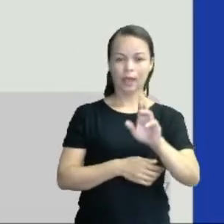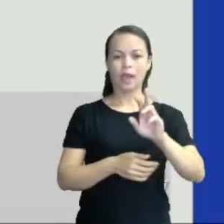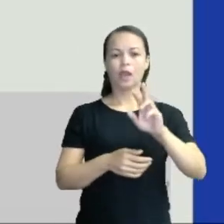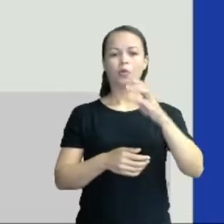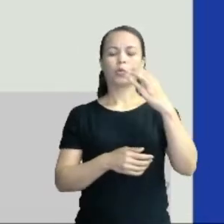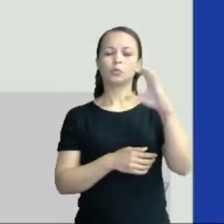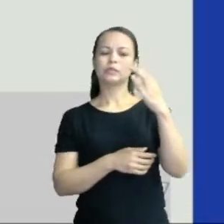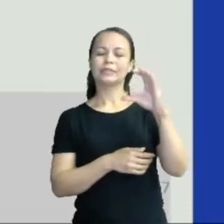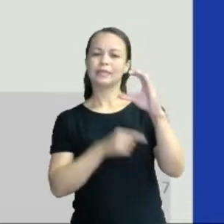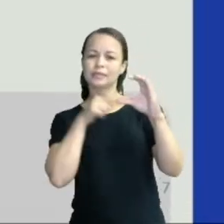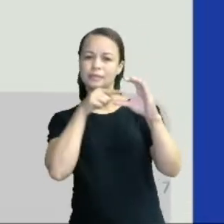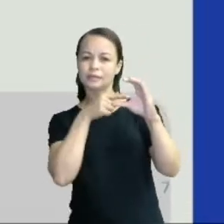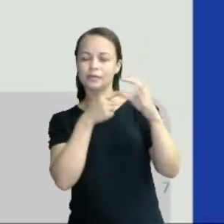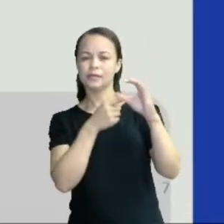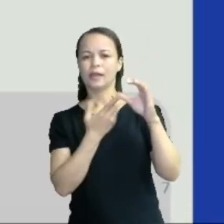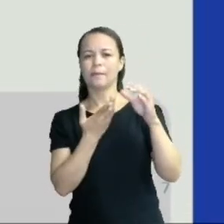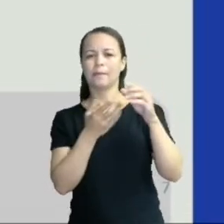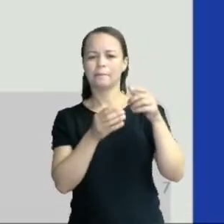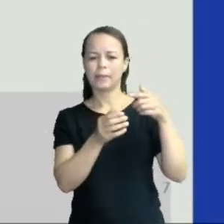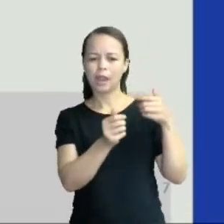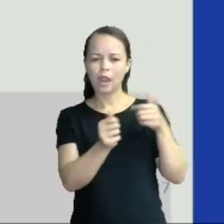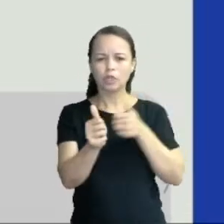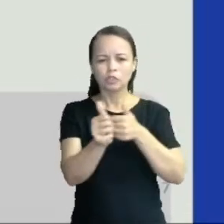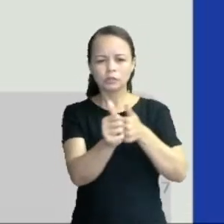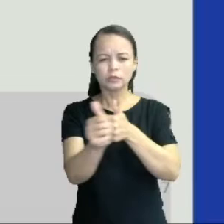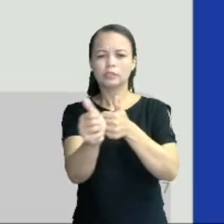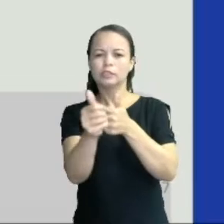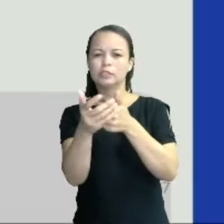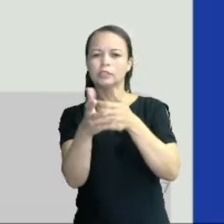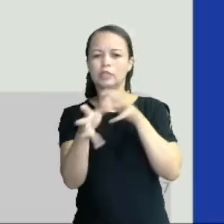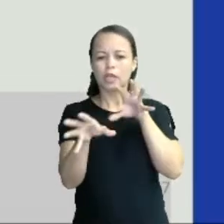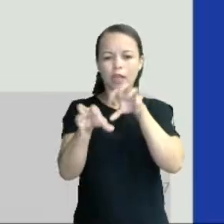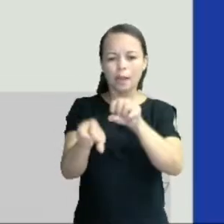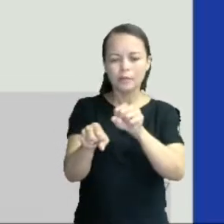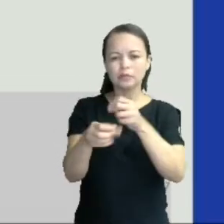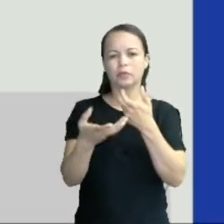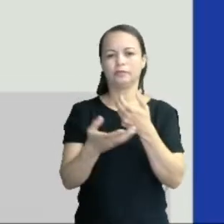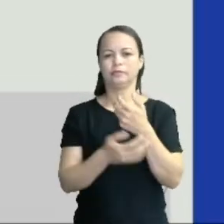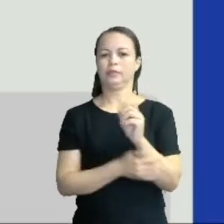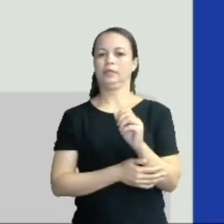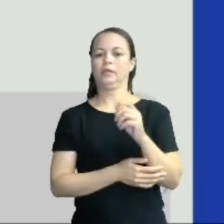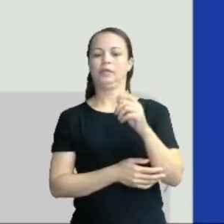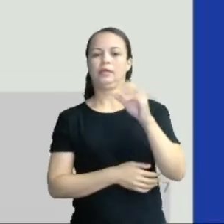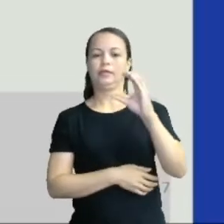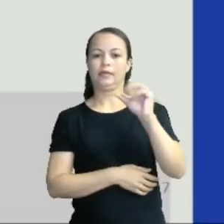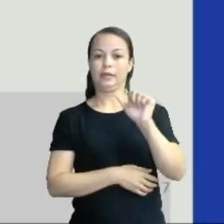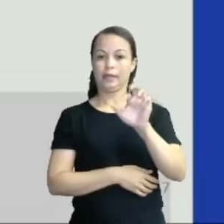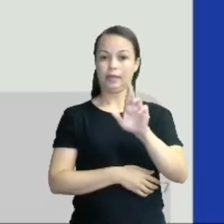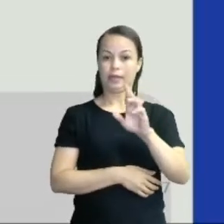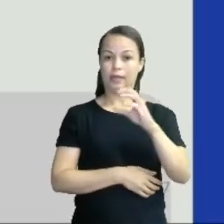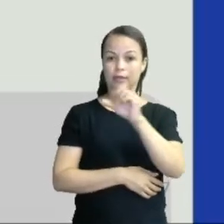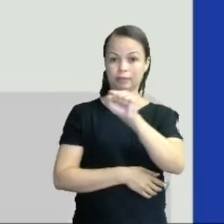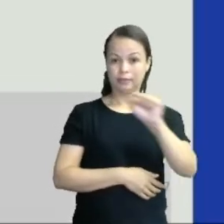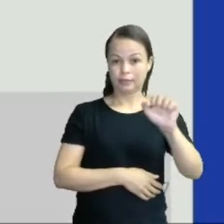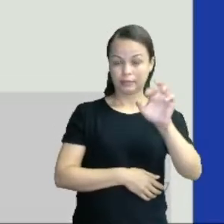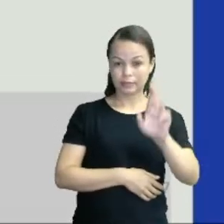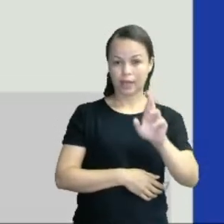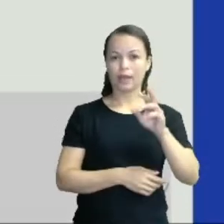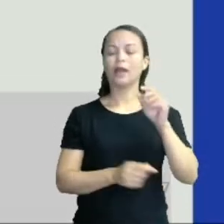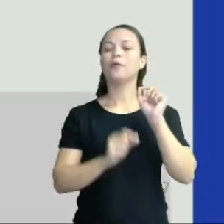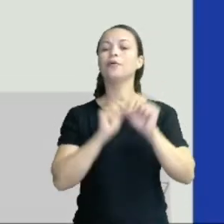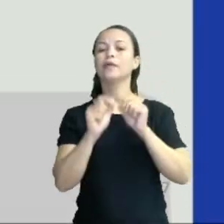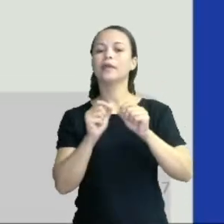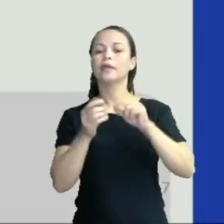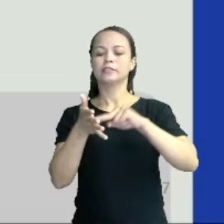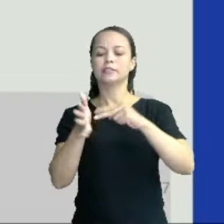quer dizer perseguir, capturar. E caçar com SS quer dizer